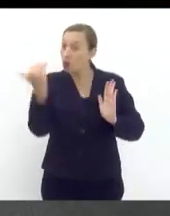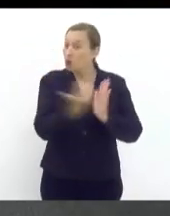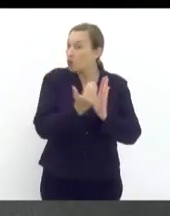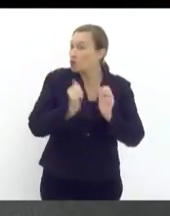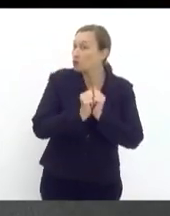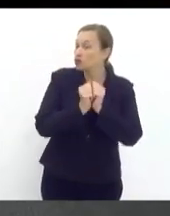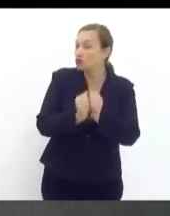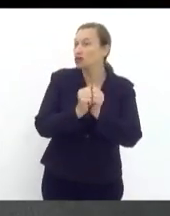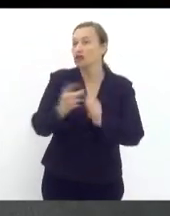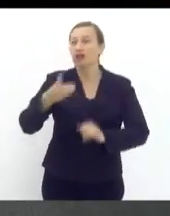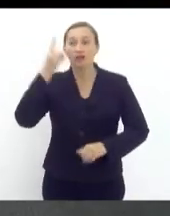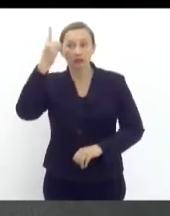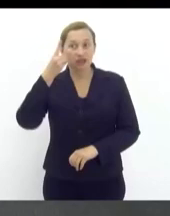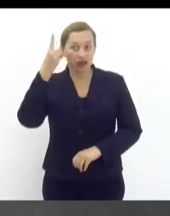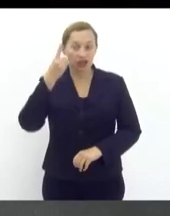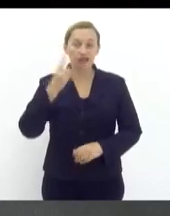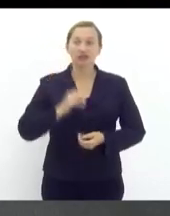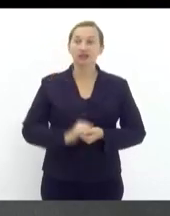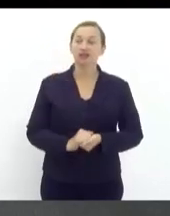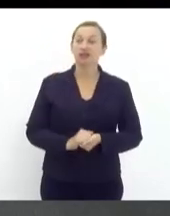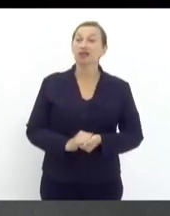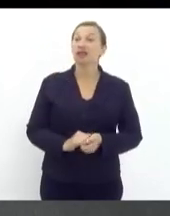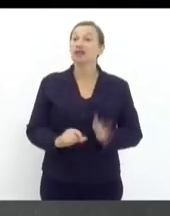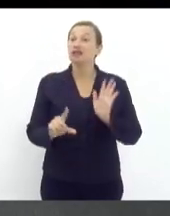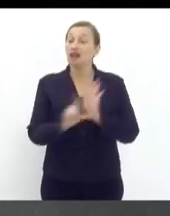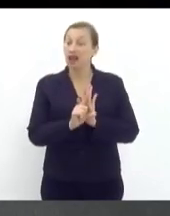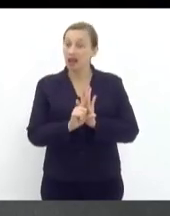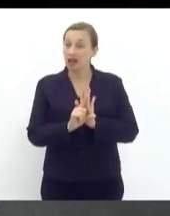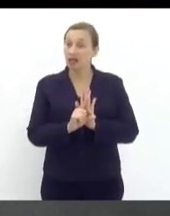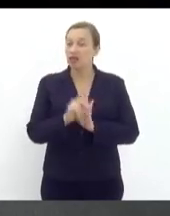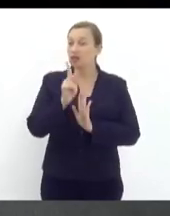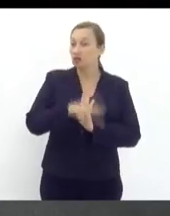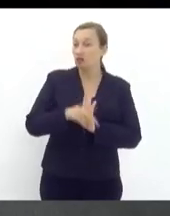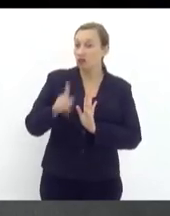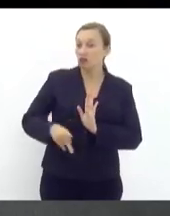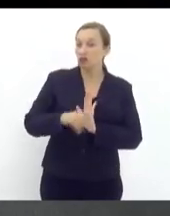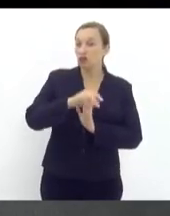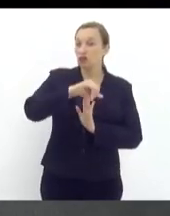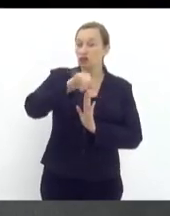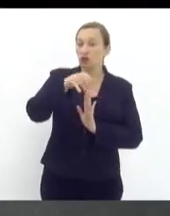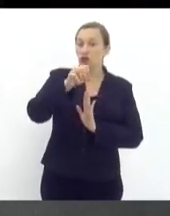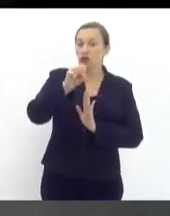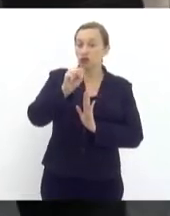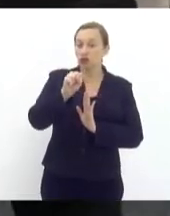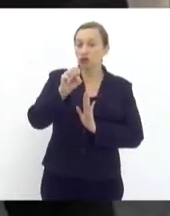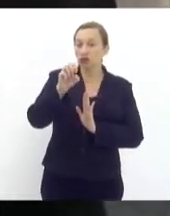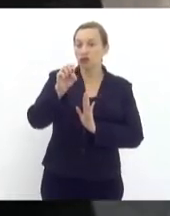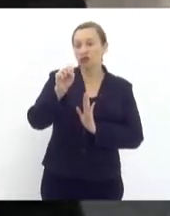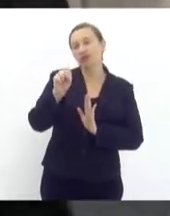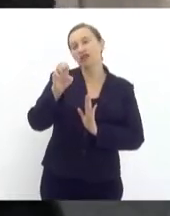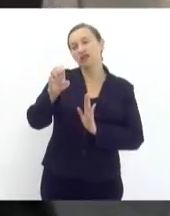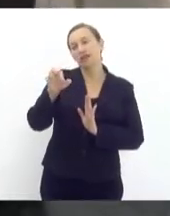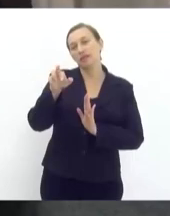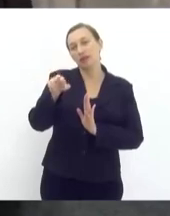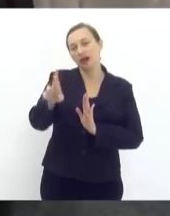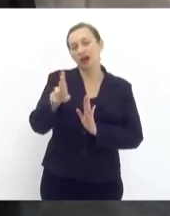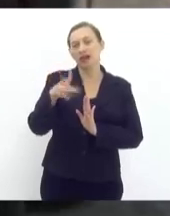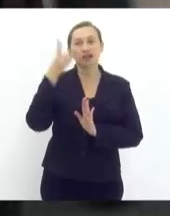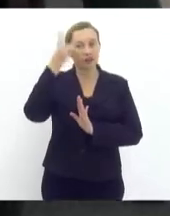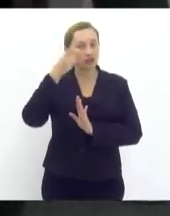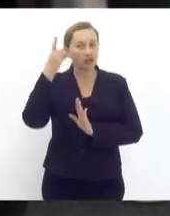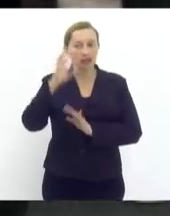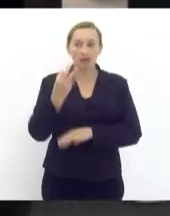deputada Dani das leis do Professor José Mara as suas deputada Marco Rocha inclusive